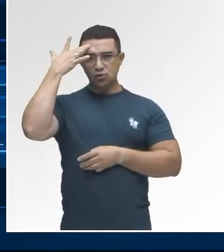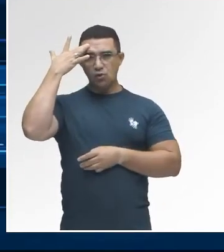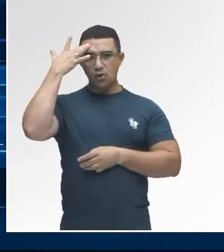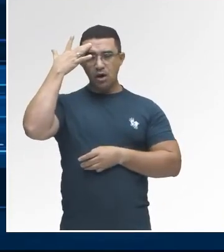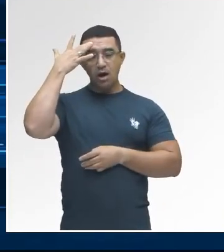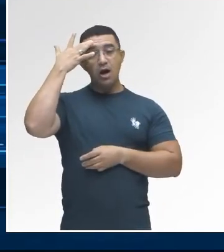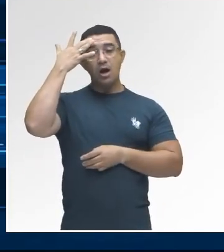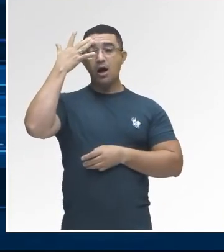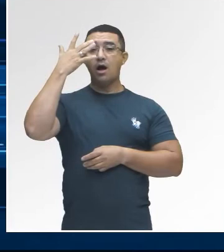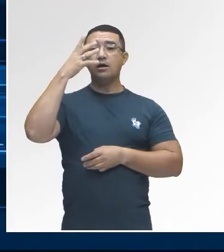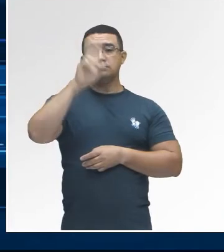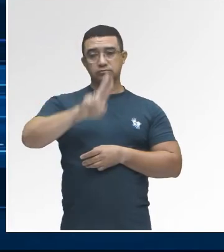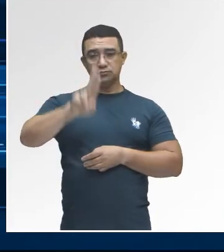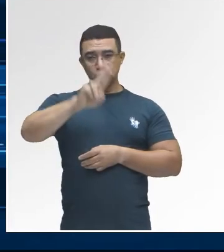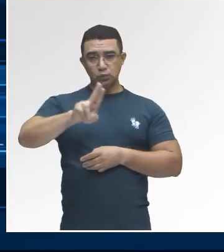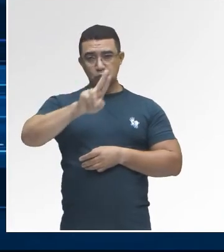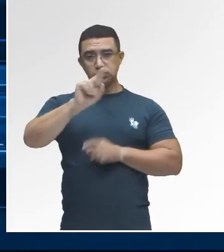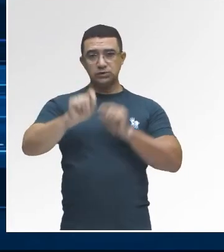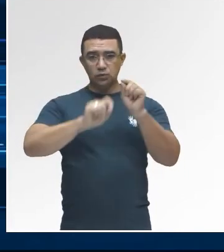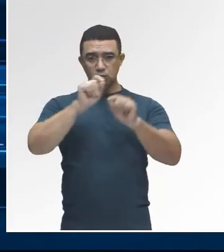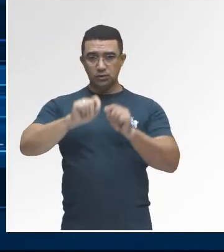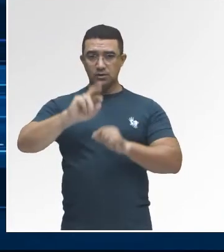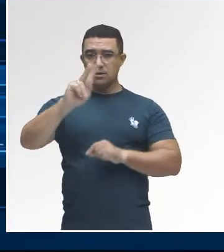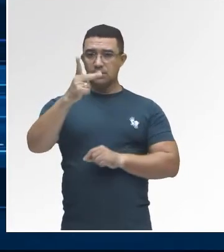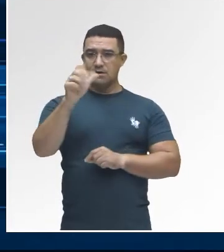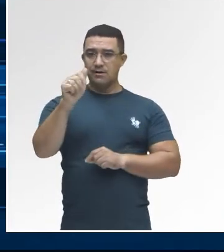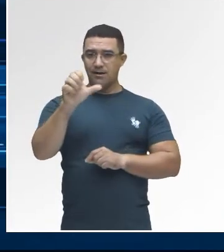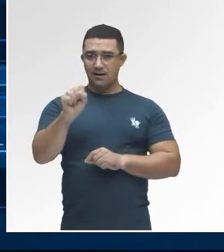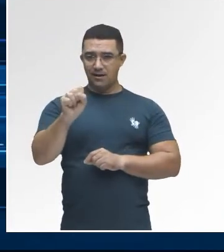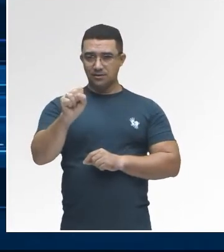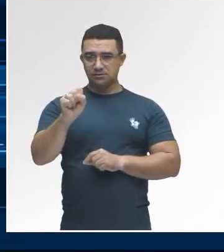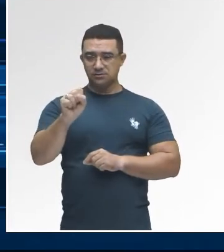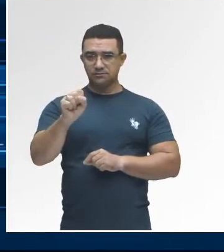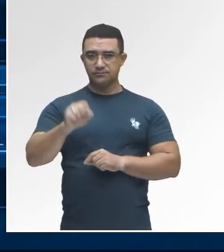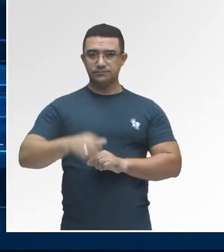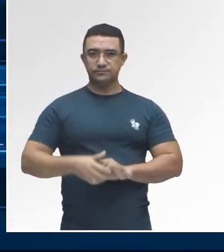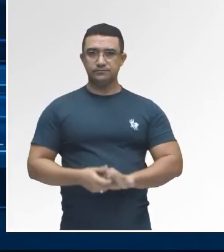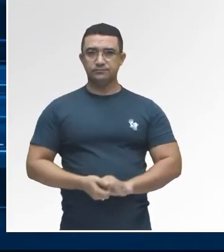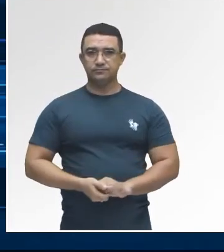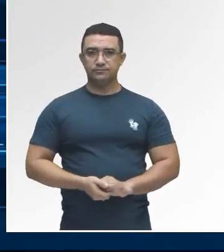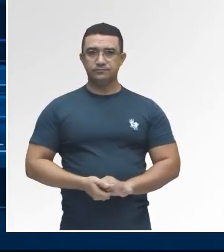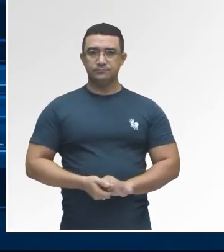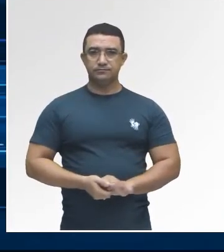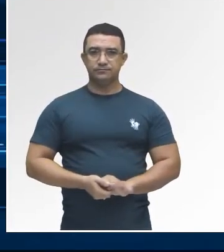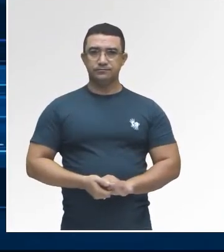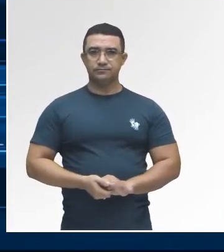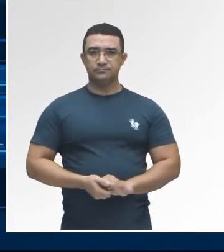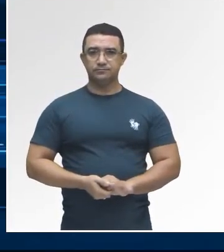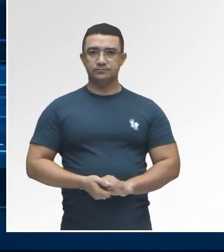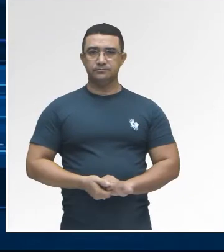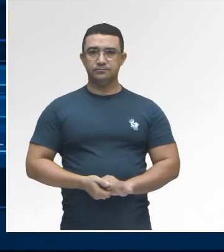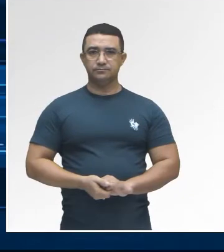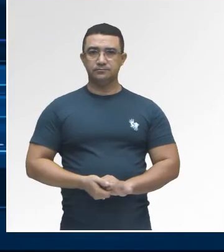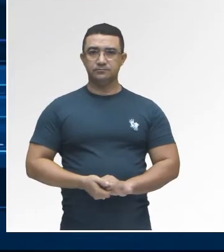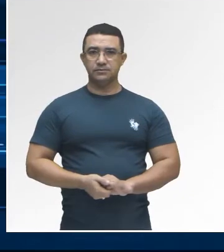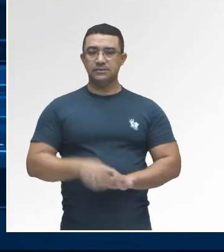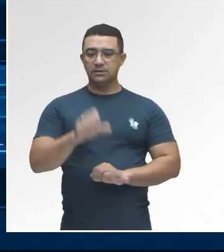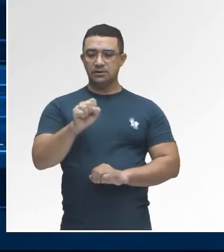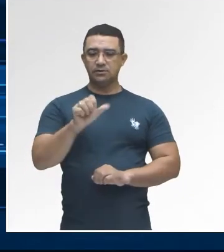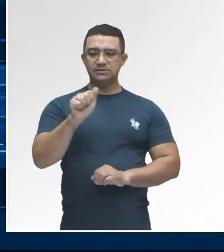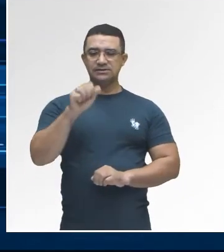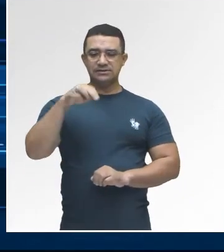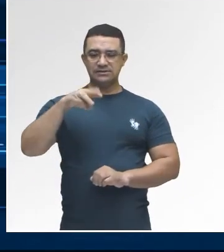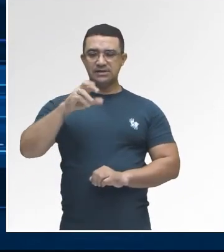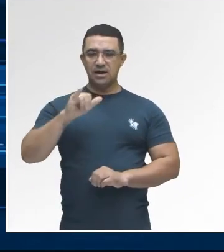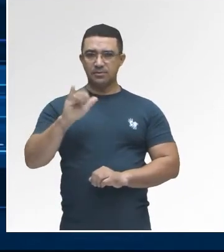terceira pessoa do singular, aí eu vou utilizar o has, como está aqui embaixo na frase, junto com o Sammy, né? Sammy has